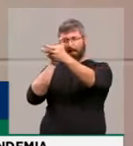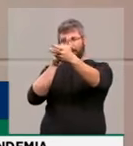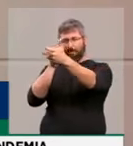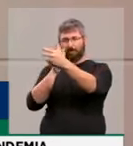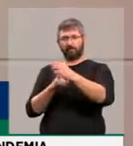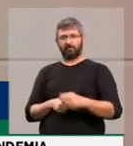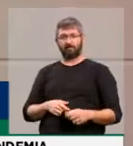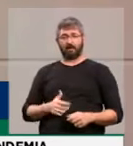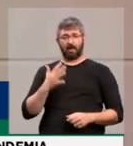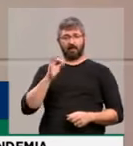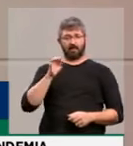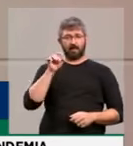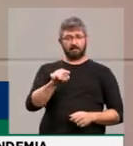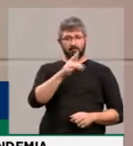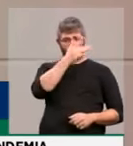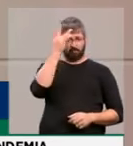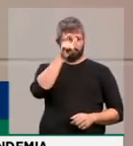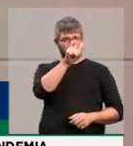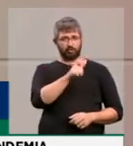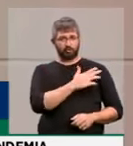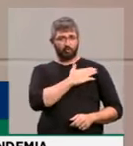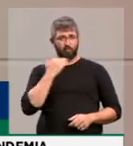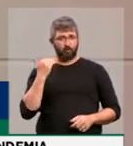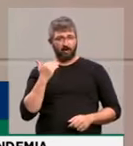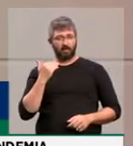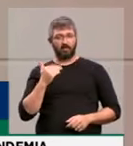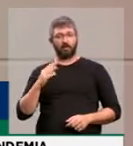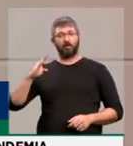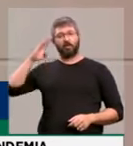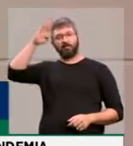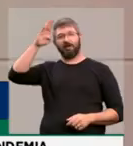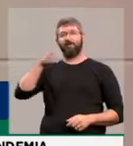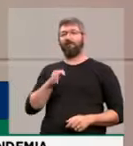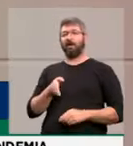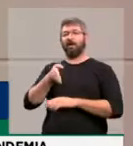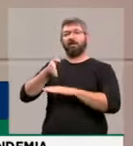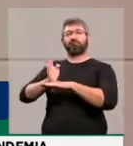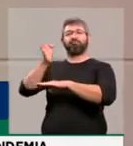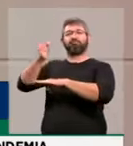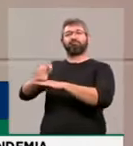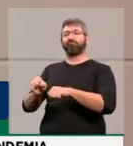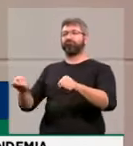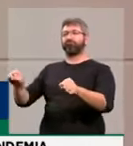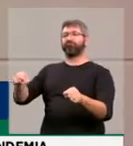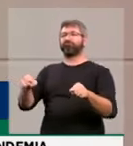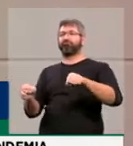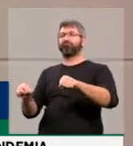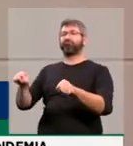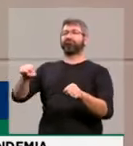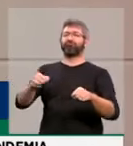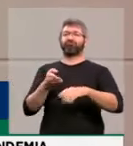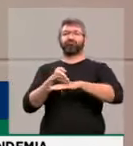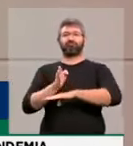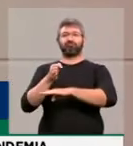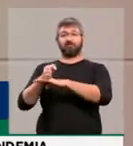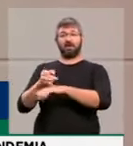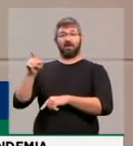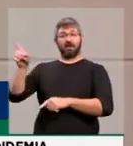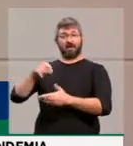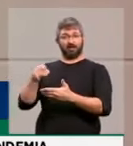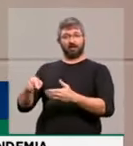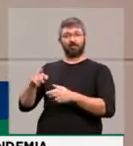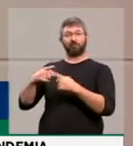tinham morrido, recorda João Moreira Salles, ele foi passear de jet ski, depois de cancelar o churrasco que